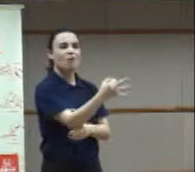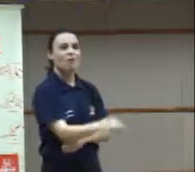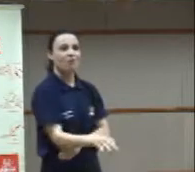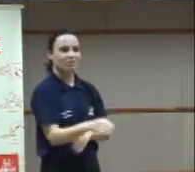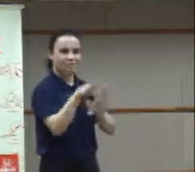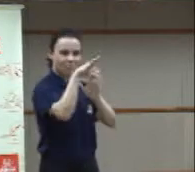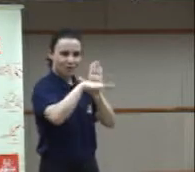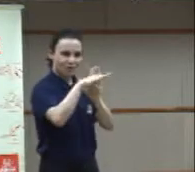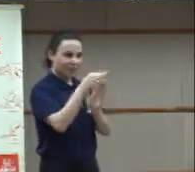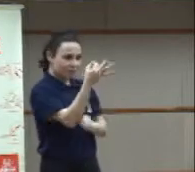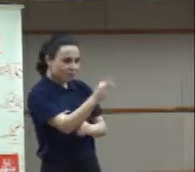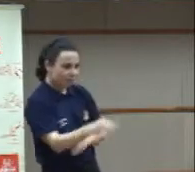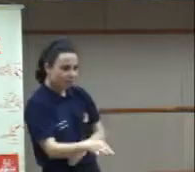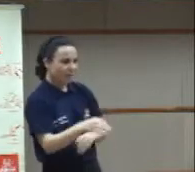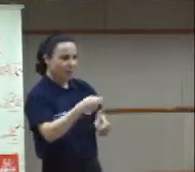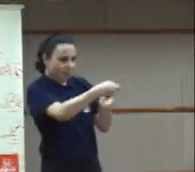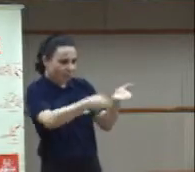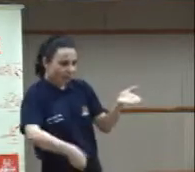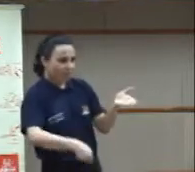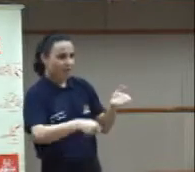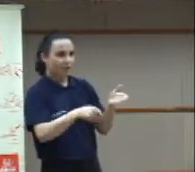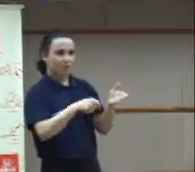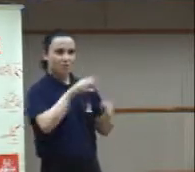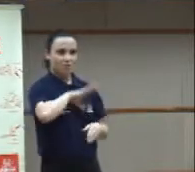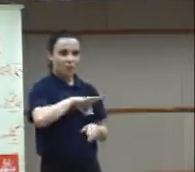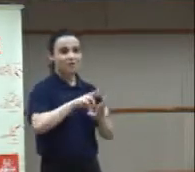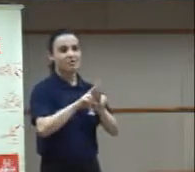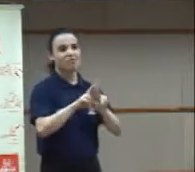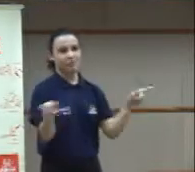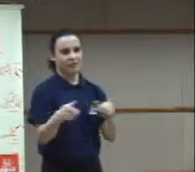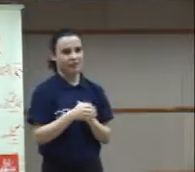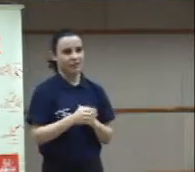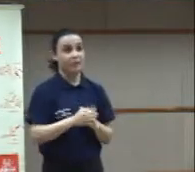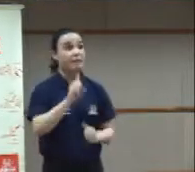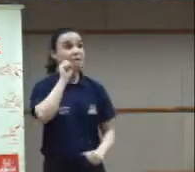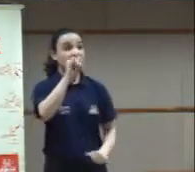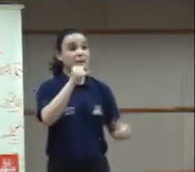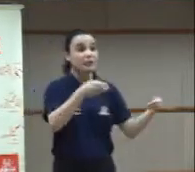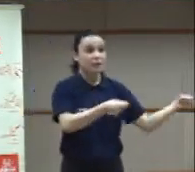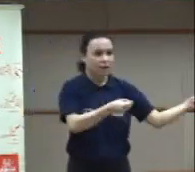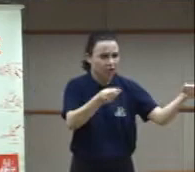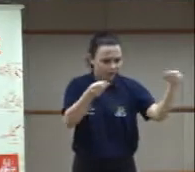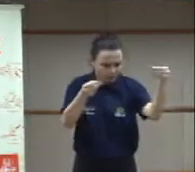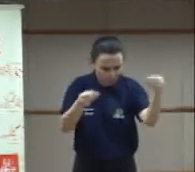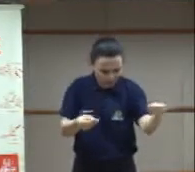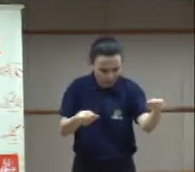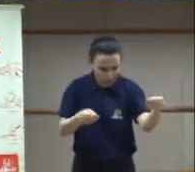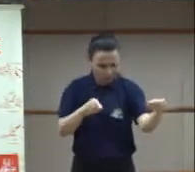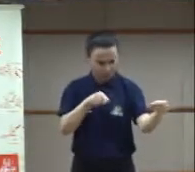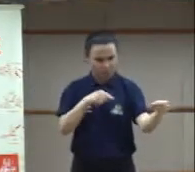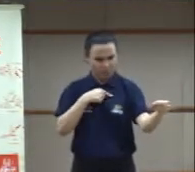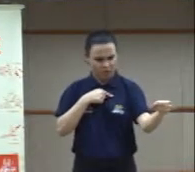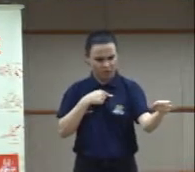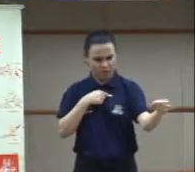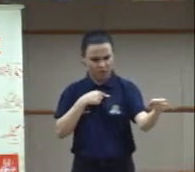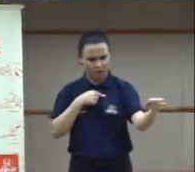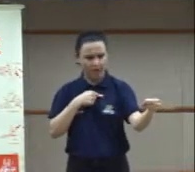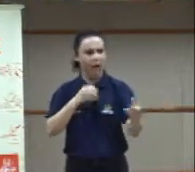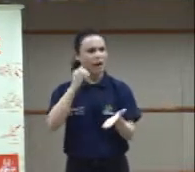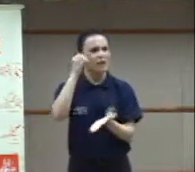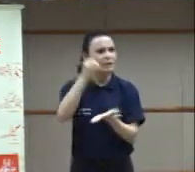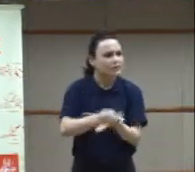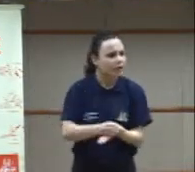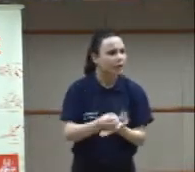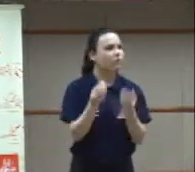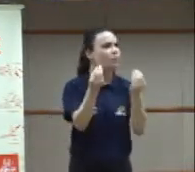Porque, não avisados sobre isso, os professores zeram as provas dos surdos pela forma diferente